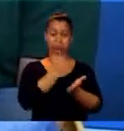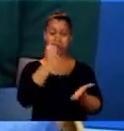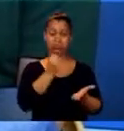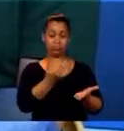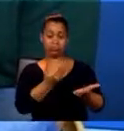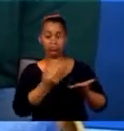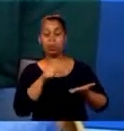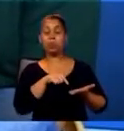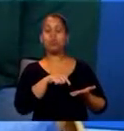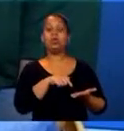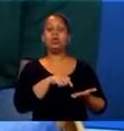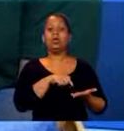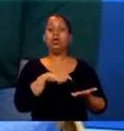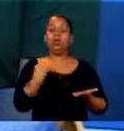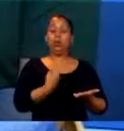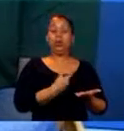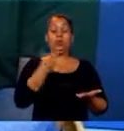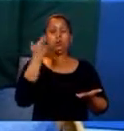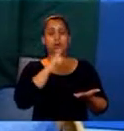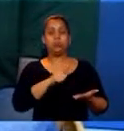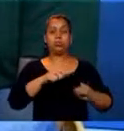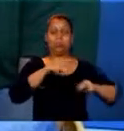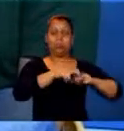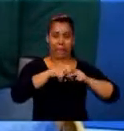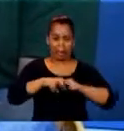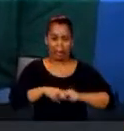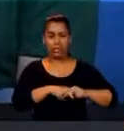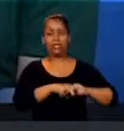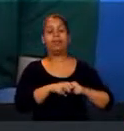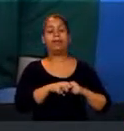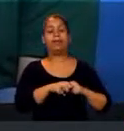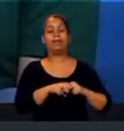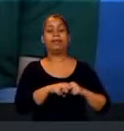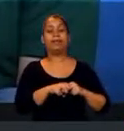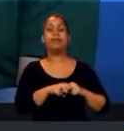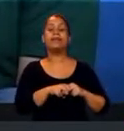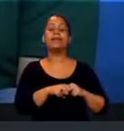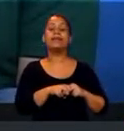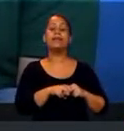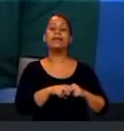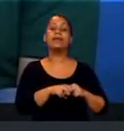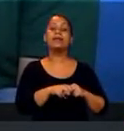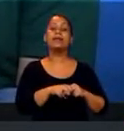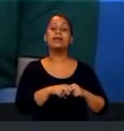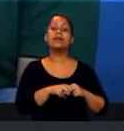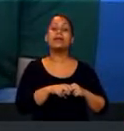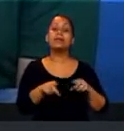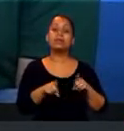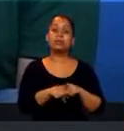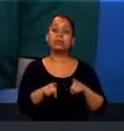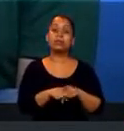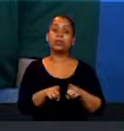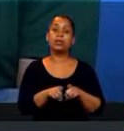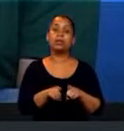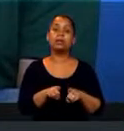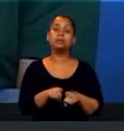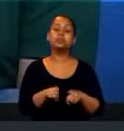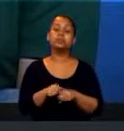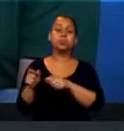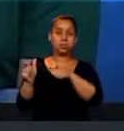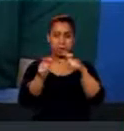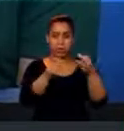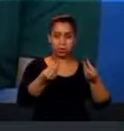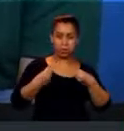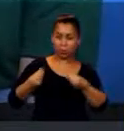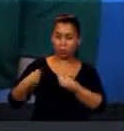e colocou, a gente conseguiu cadeiras no CONDEMA, no Comitê de Bacias,